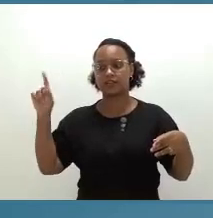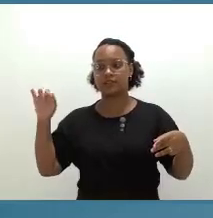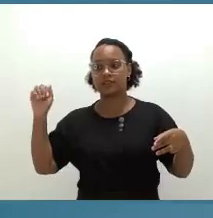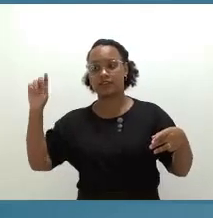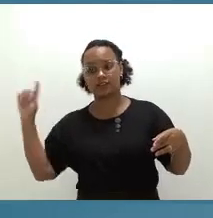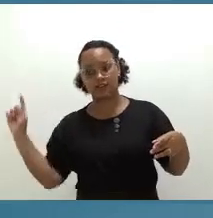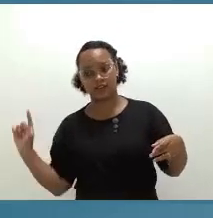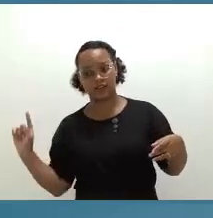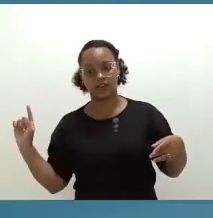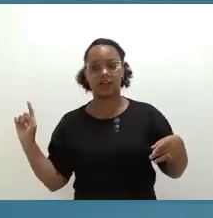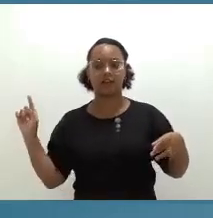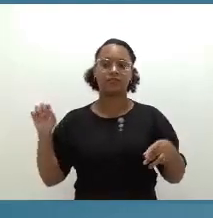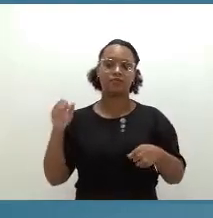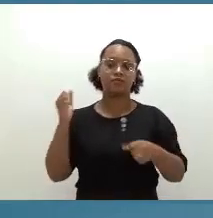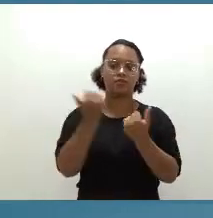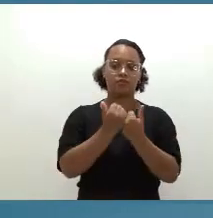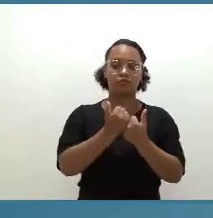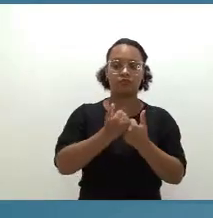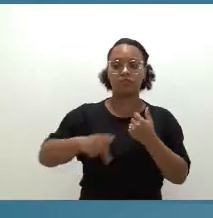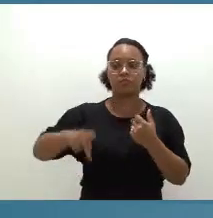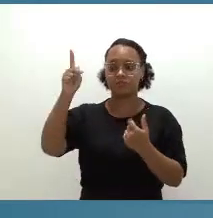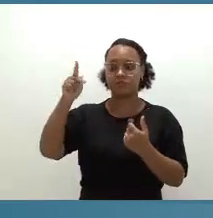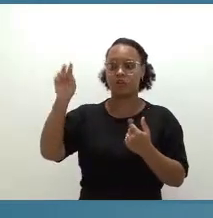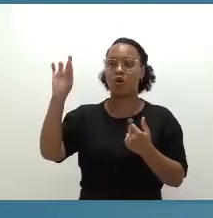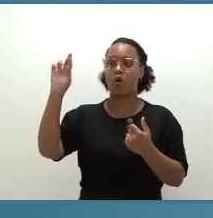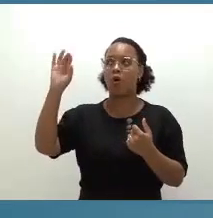vice-presidência Roberto Gonçalves de Moura, na